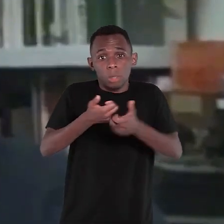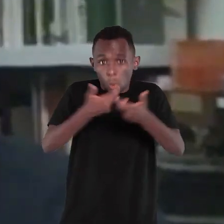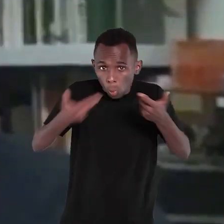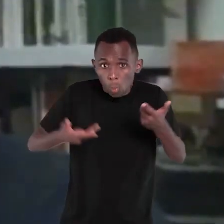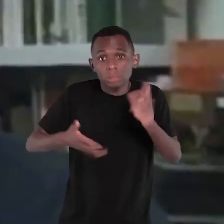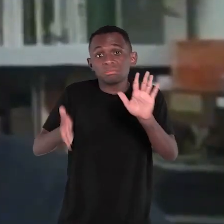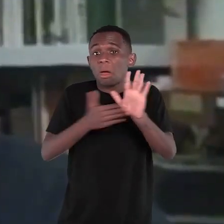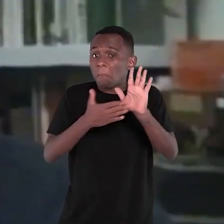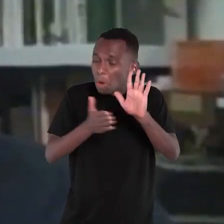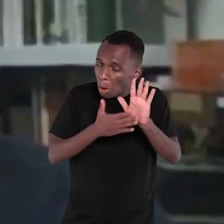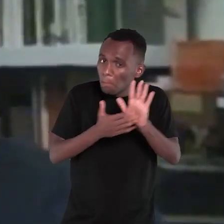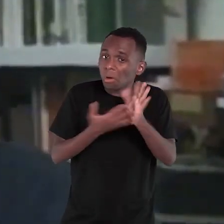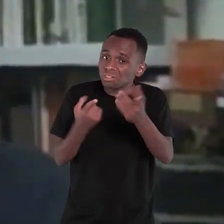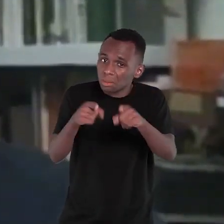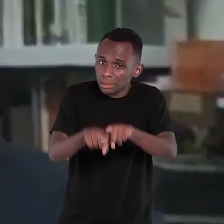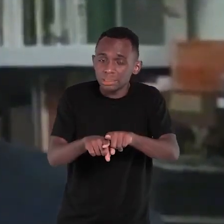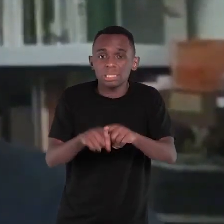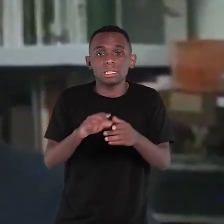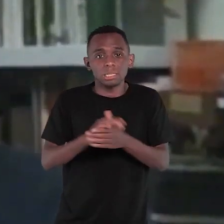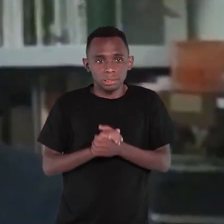primeiras propostas, né,